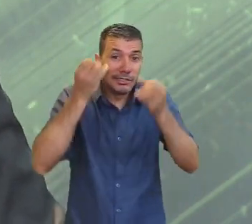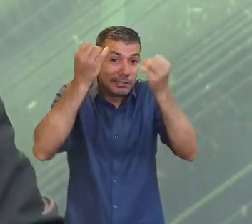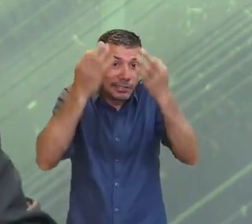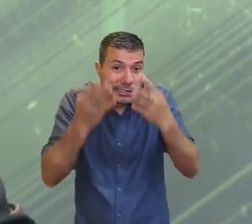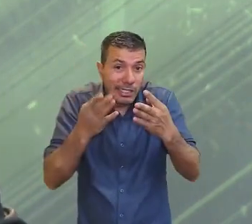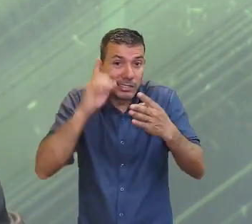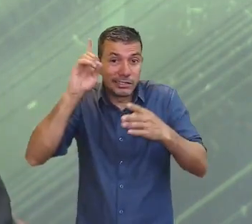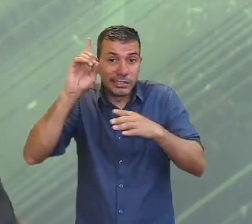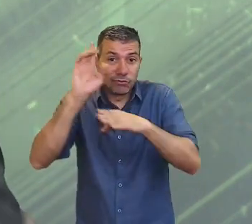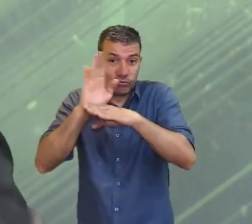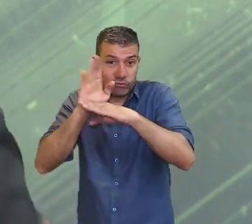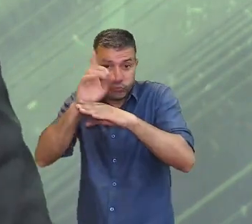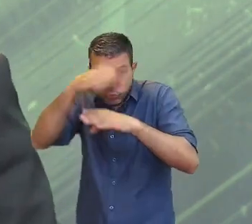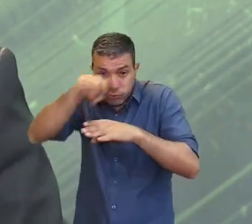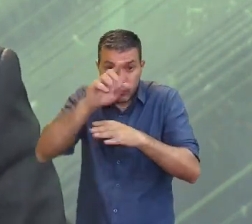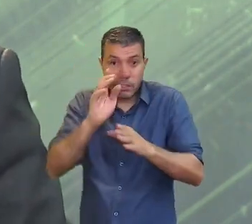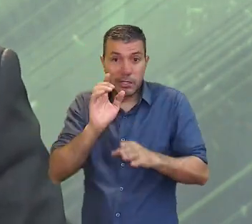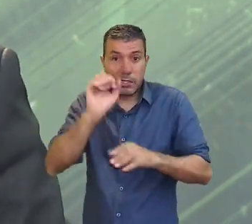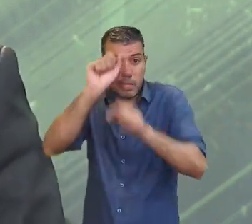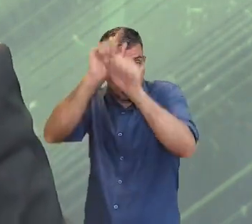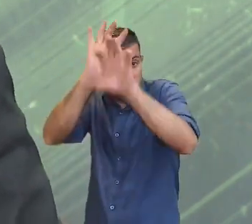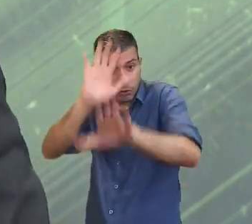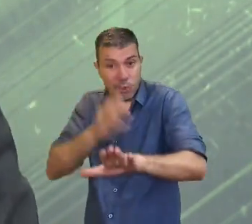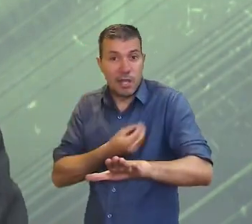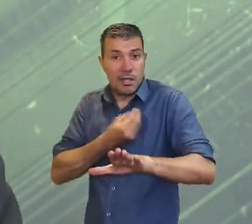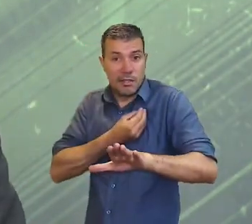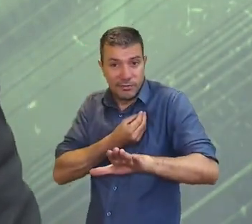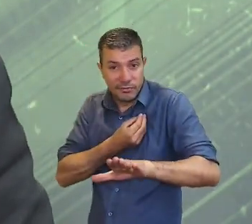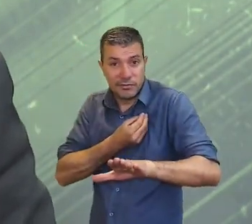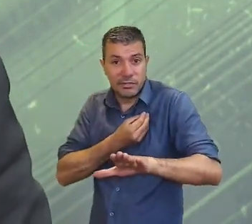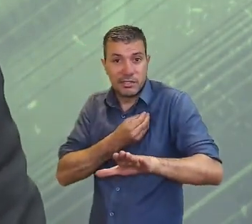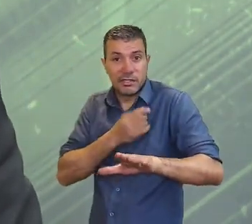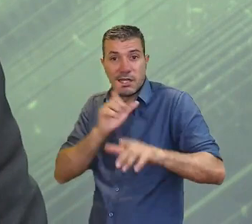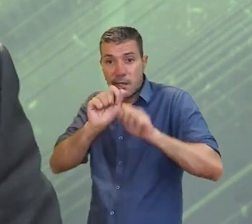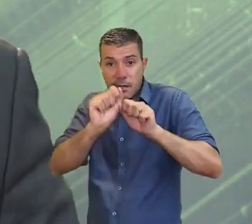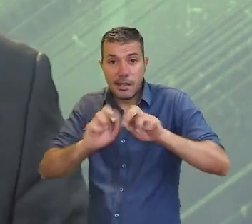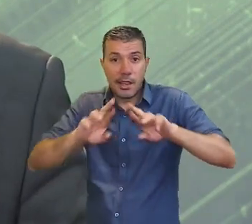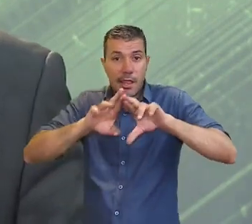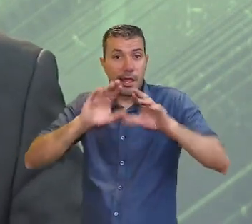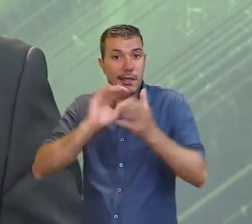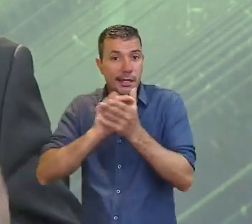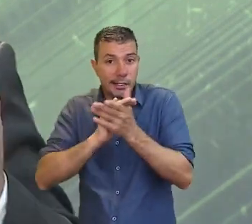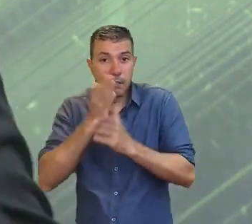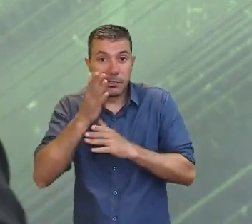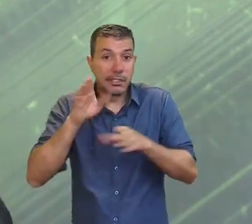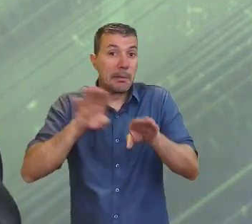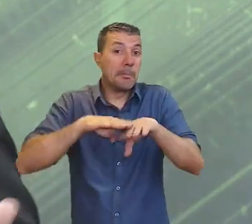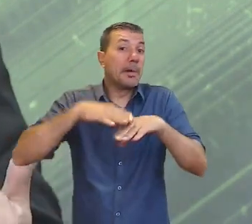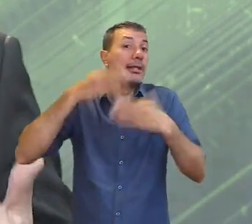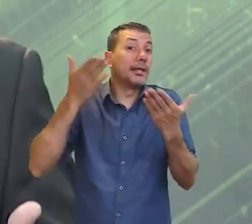que Deus, ele está disposto a abençoar a sua vida. Deus está disposto a abençoar o seu lar, o seu casamento,